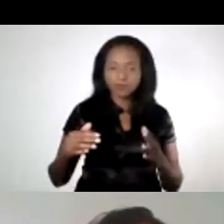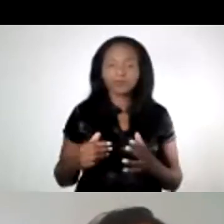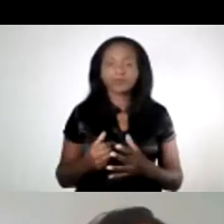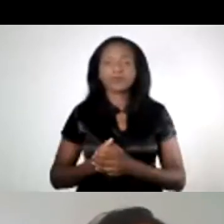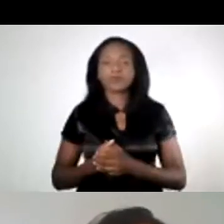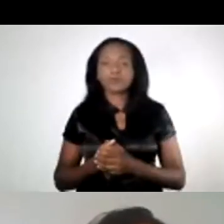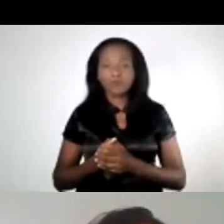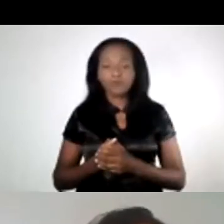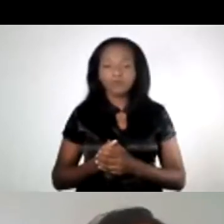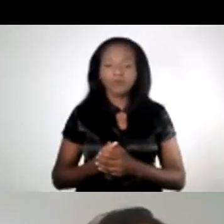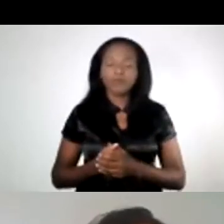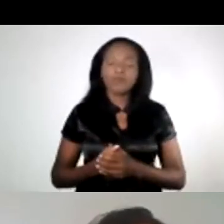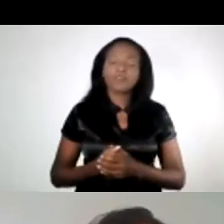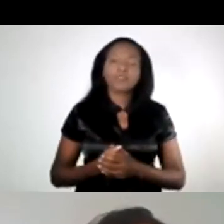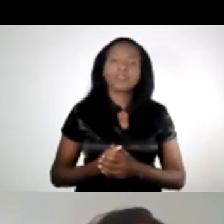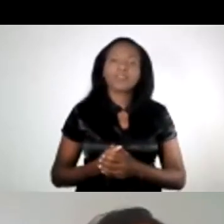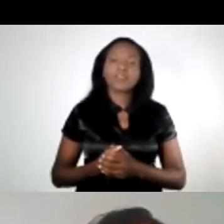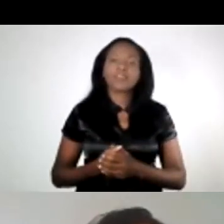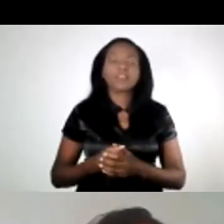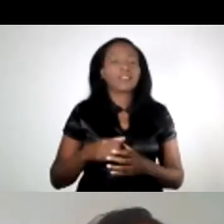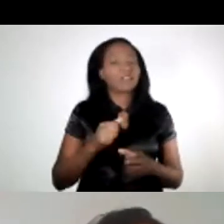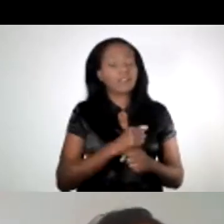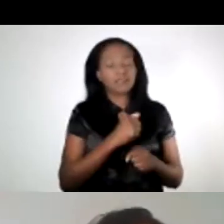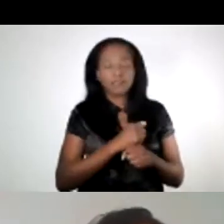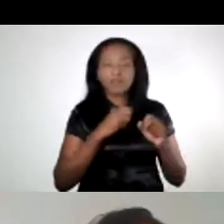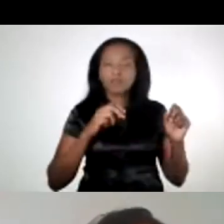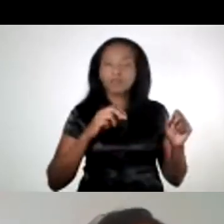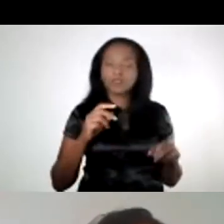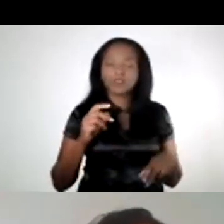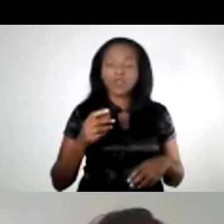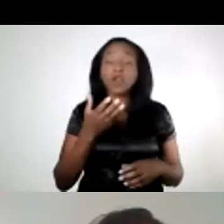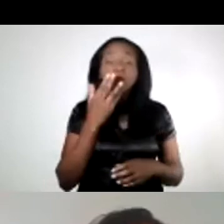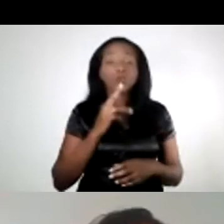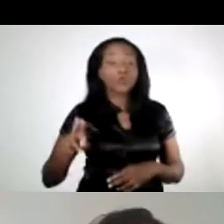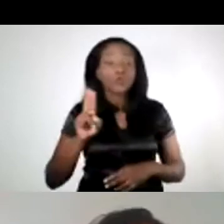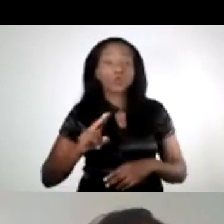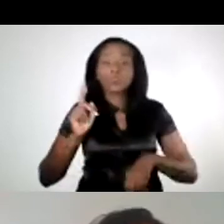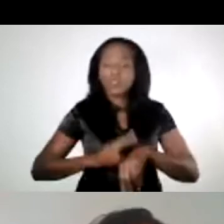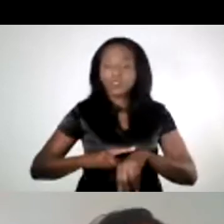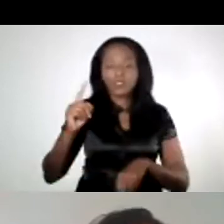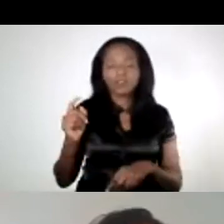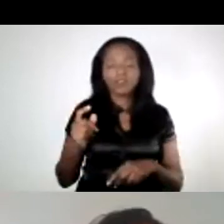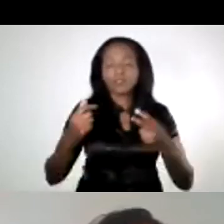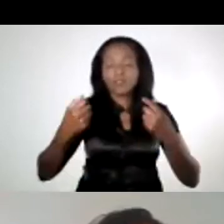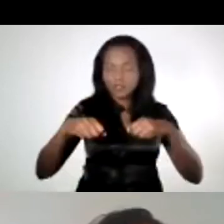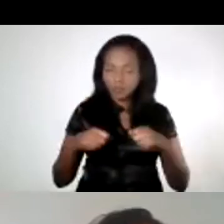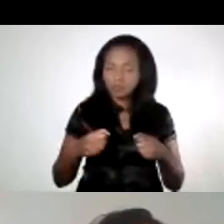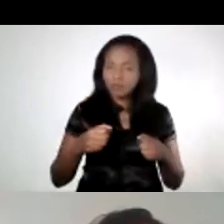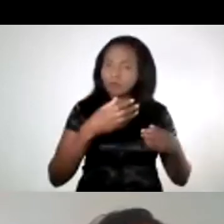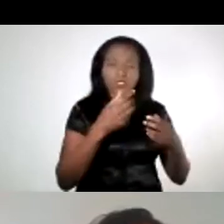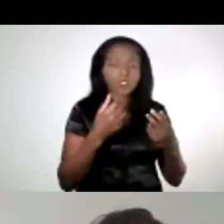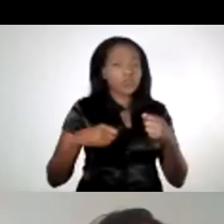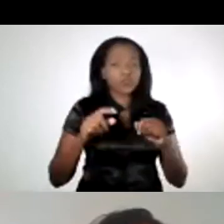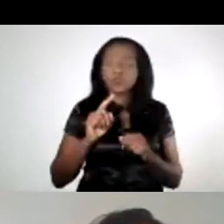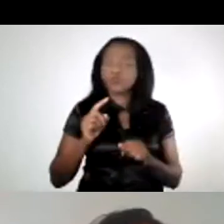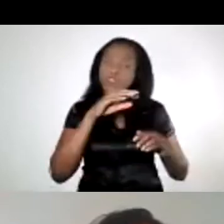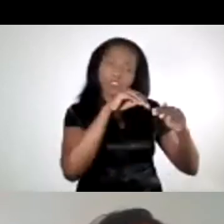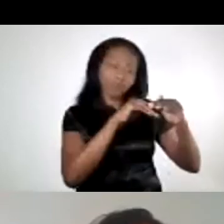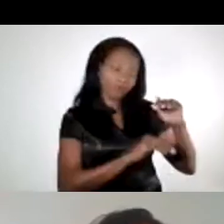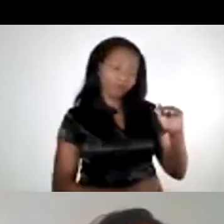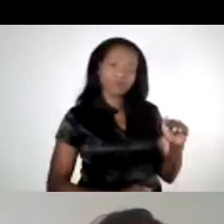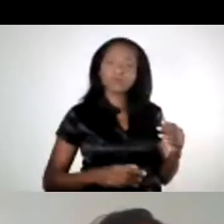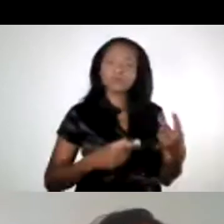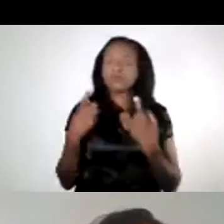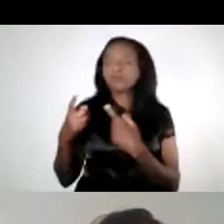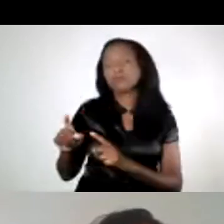você vai consumir na hora, né? Então, não precisa fazer o acúmulo. E vai na contramão desse